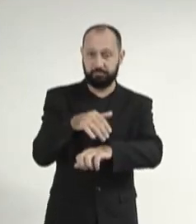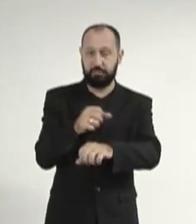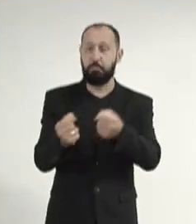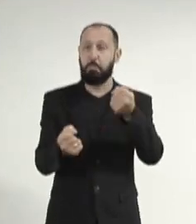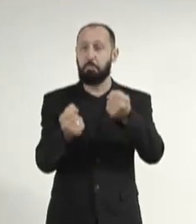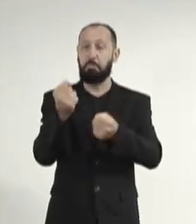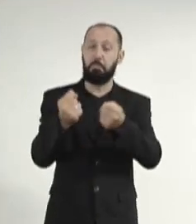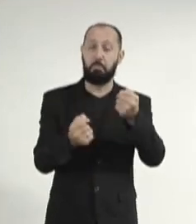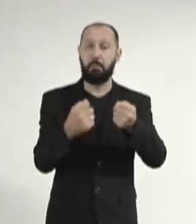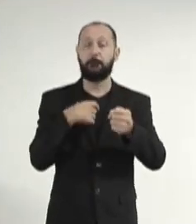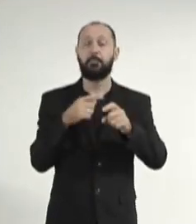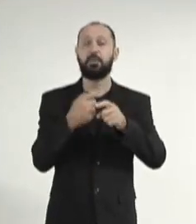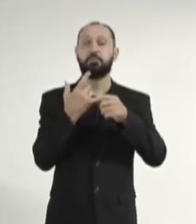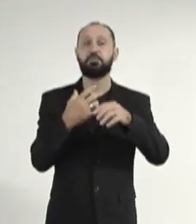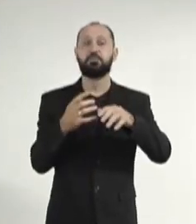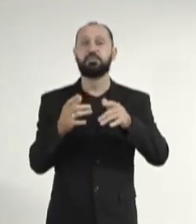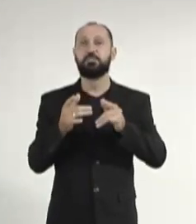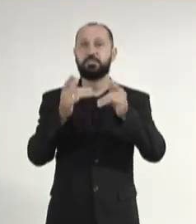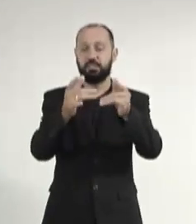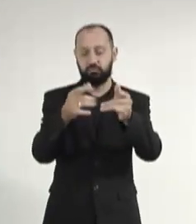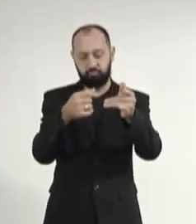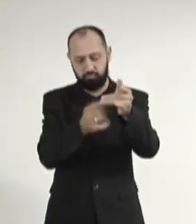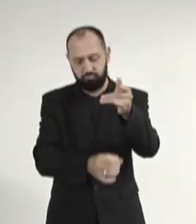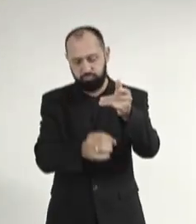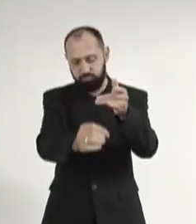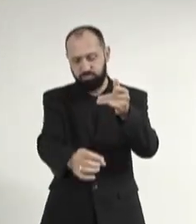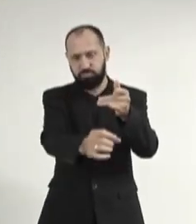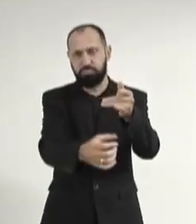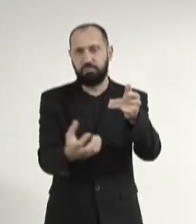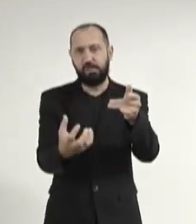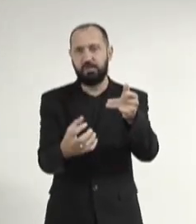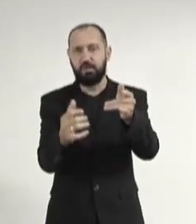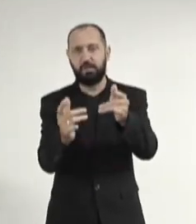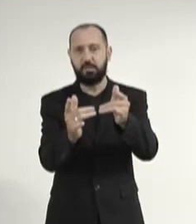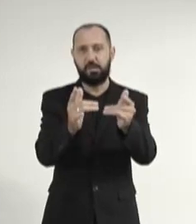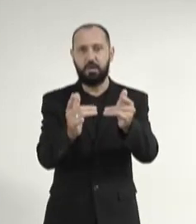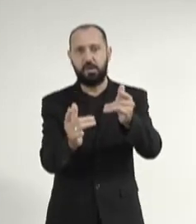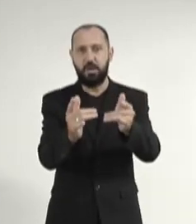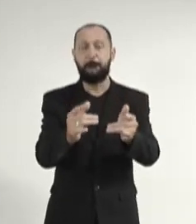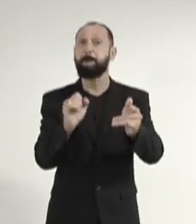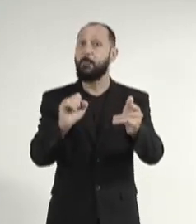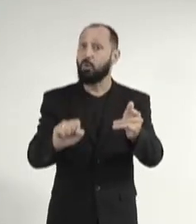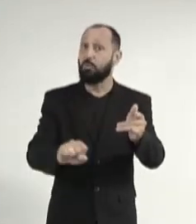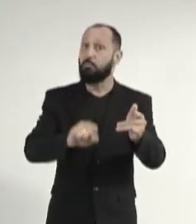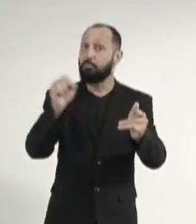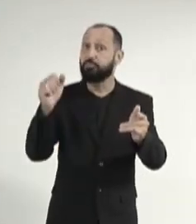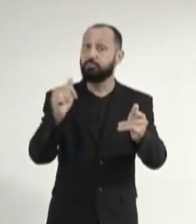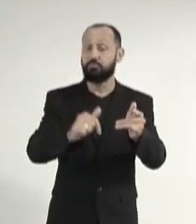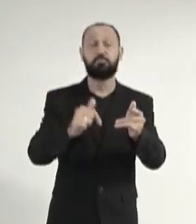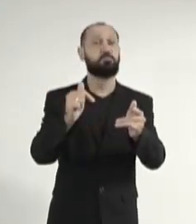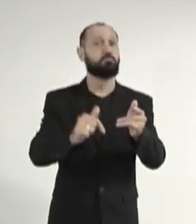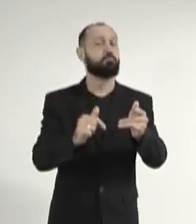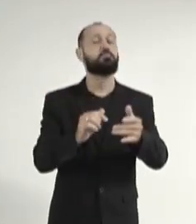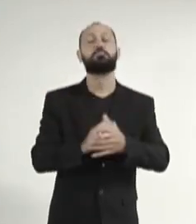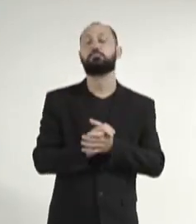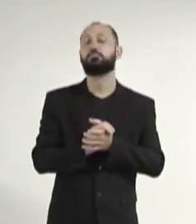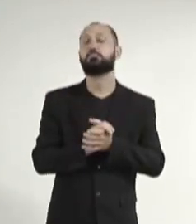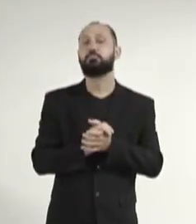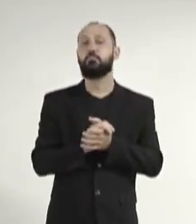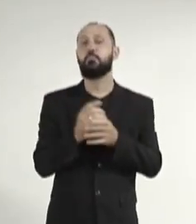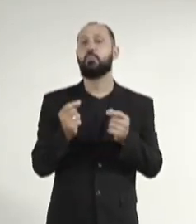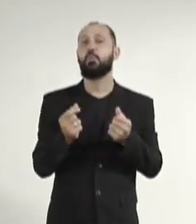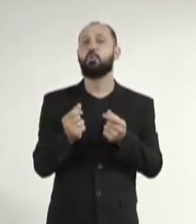causa desgaste prematuro na infraestrutura da ponte, tornando-a propensa a danos e, consequentemente, aumentando